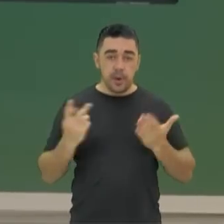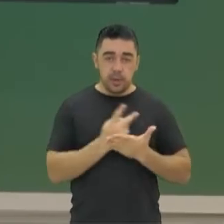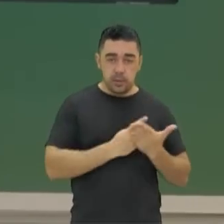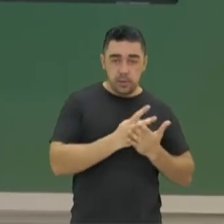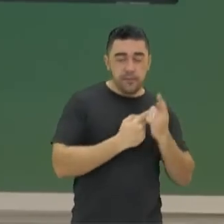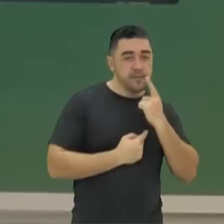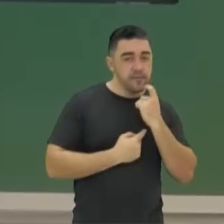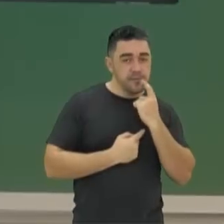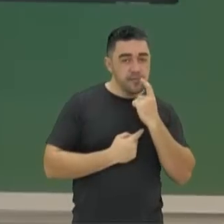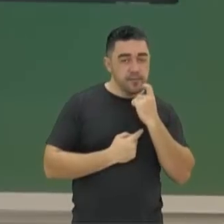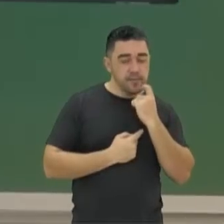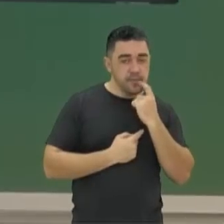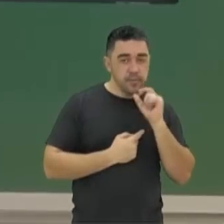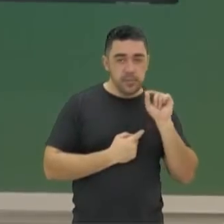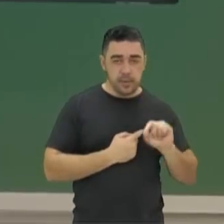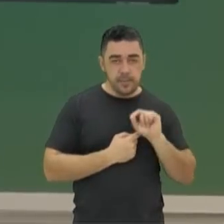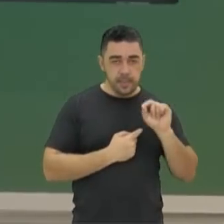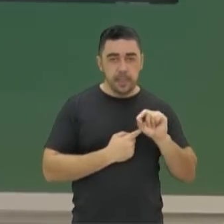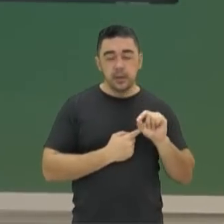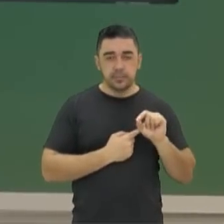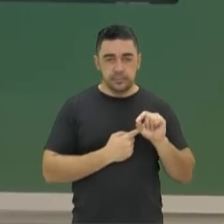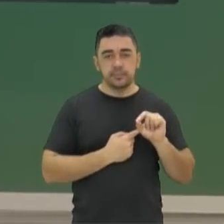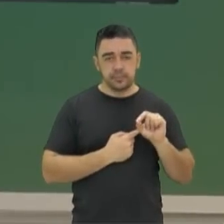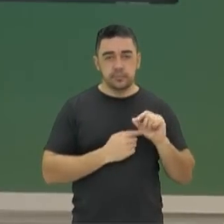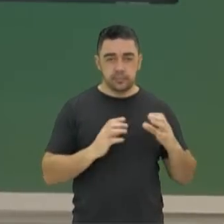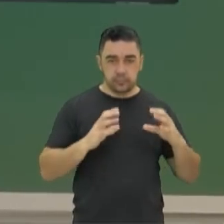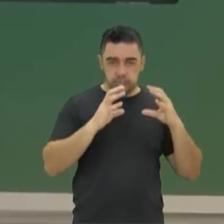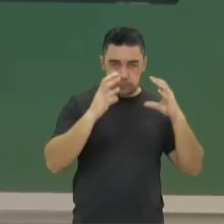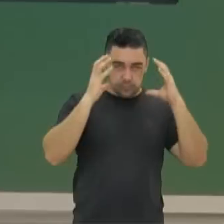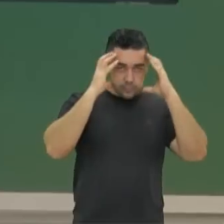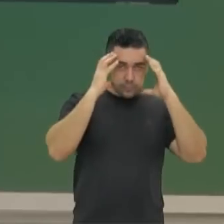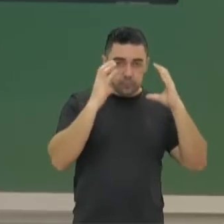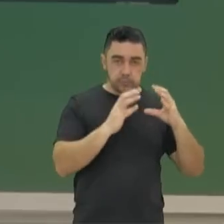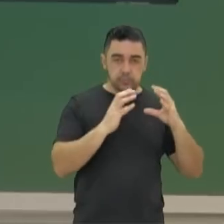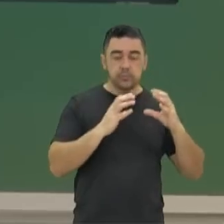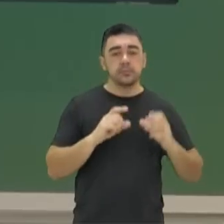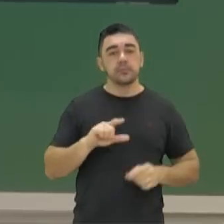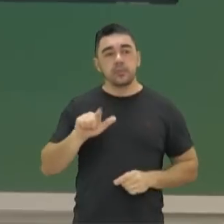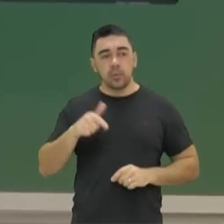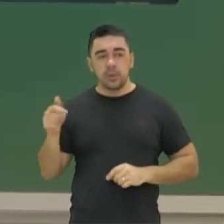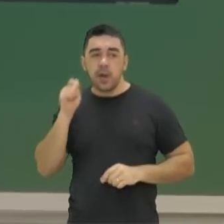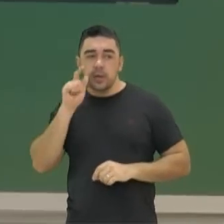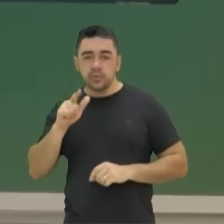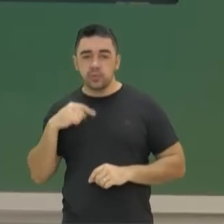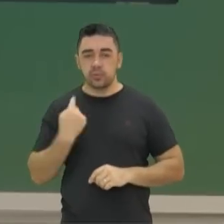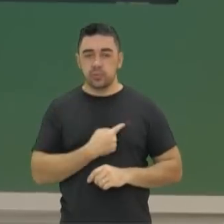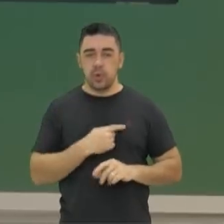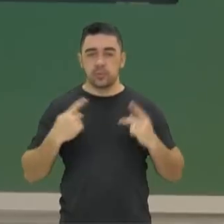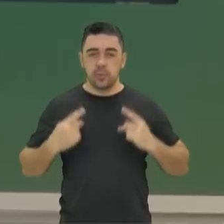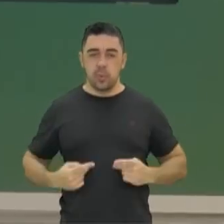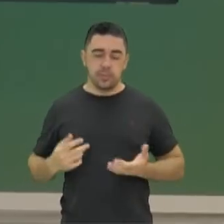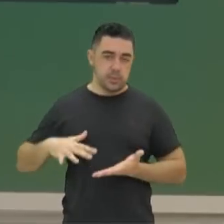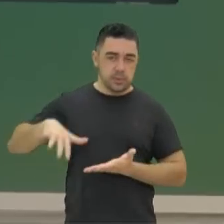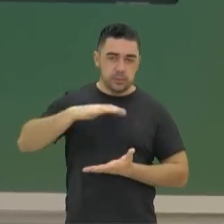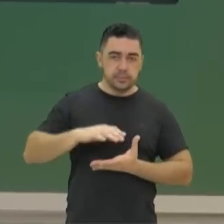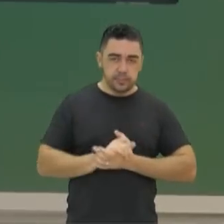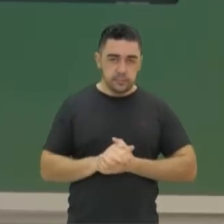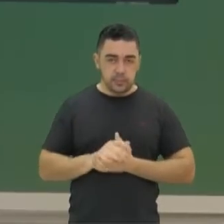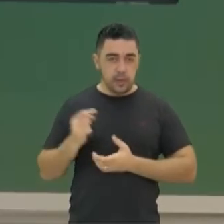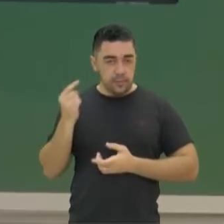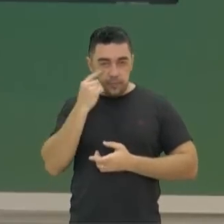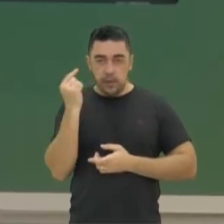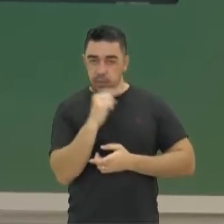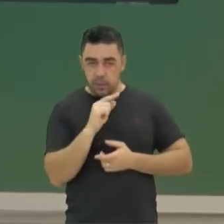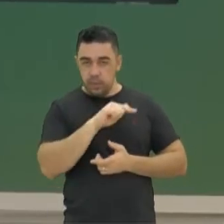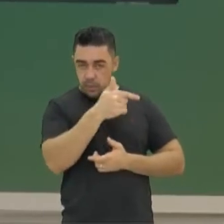em vermelho, o cérebro, né, o crânio ali, o volume craniano do Homo de Neandertal, e em azul aqui o do Homo sapiens, para ver que o deles era